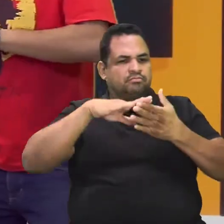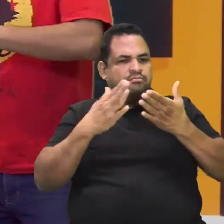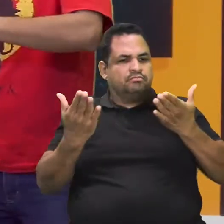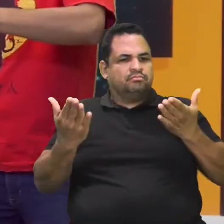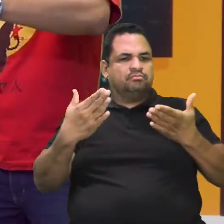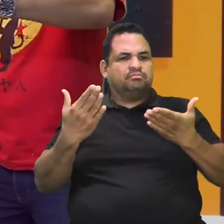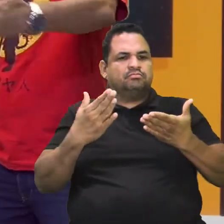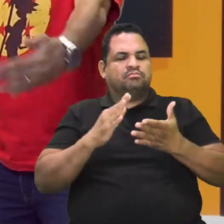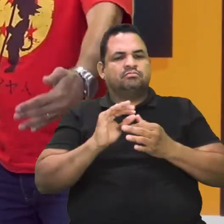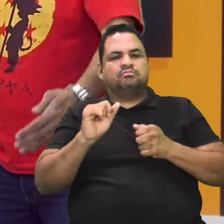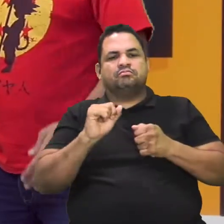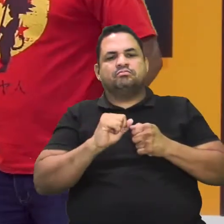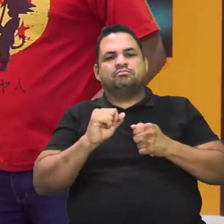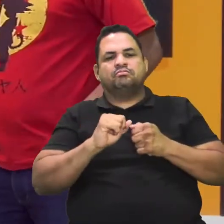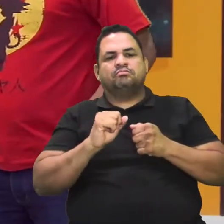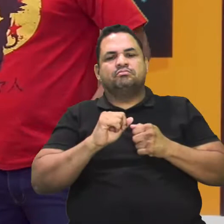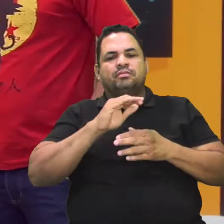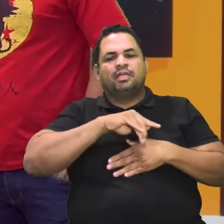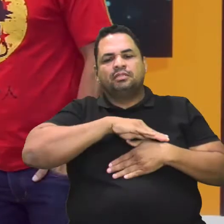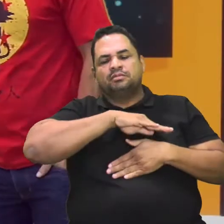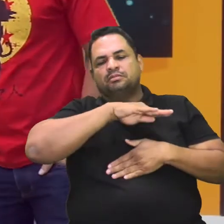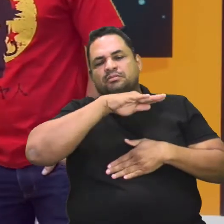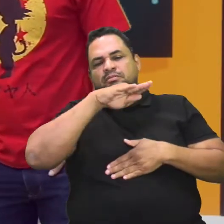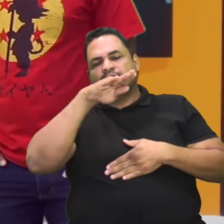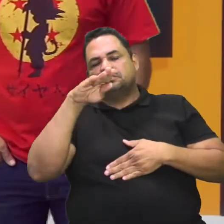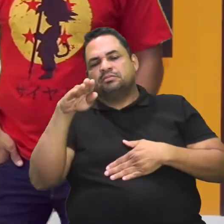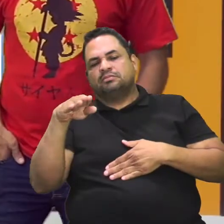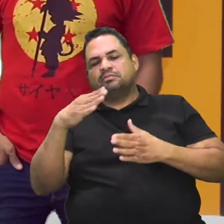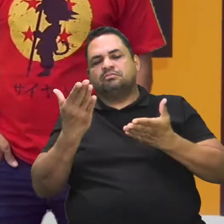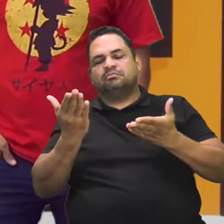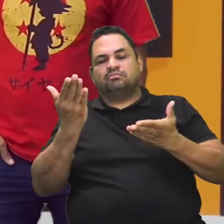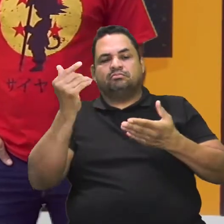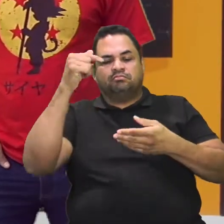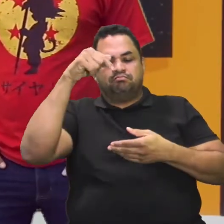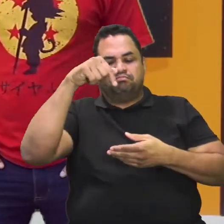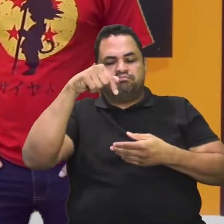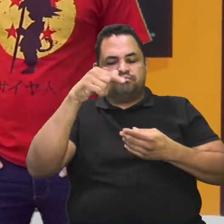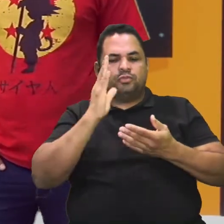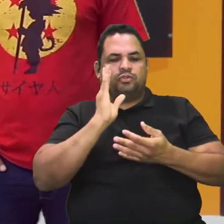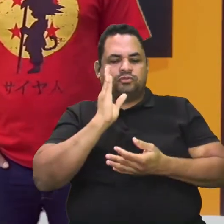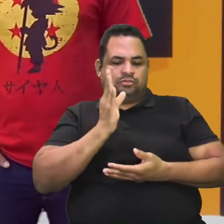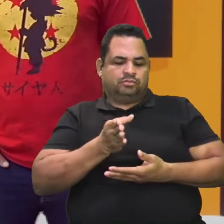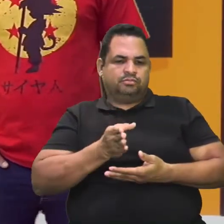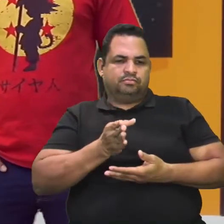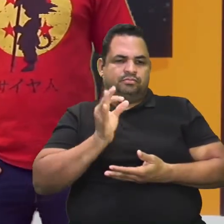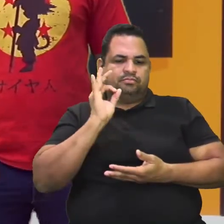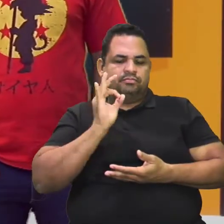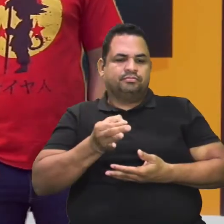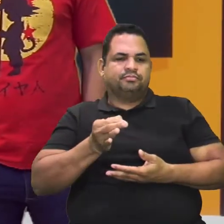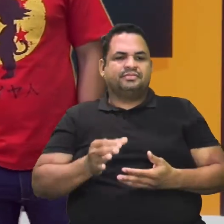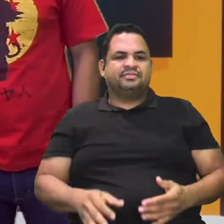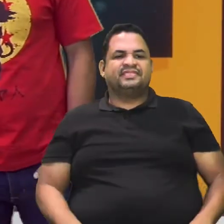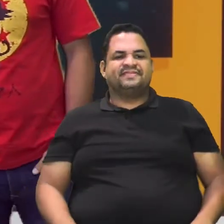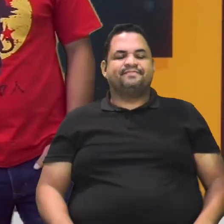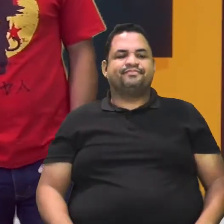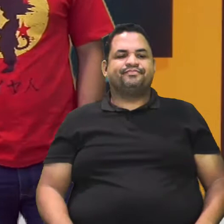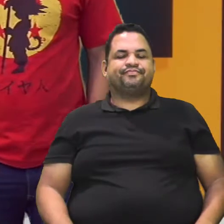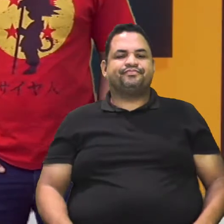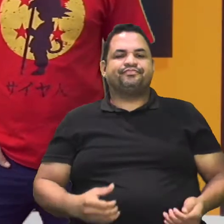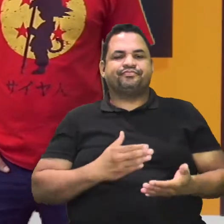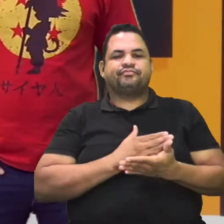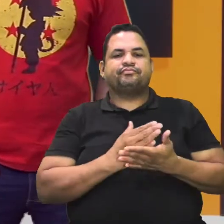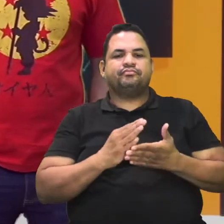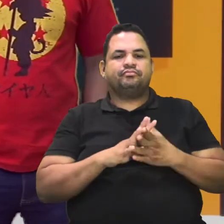para, na hora de fazer a trajetória, chegar no devido ponto, né? No ponto correto, né? Então, a gente já começa a visualizar aí,